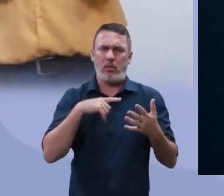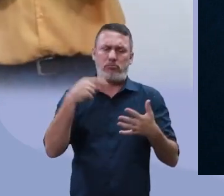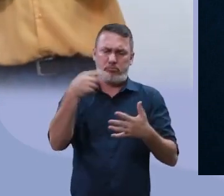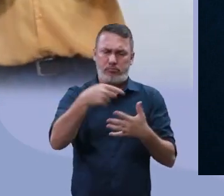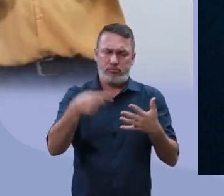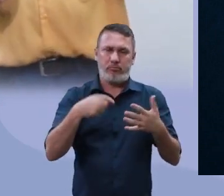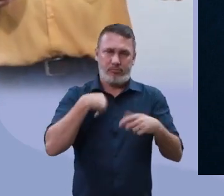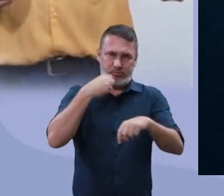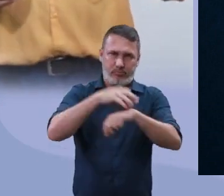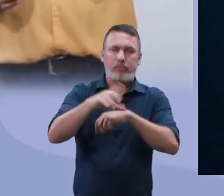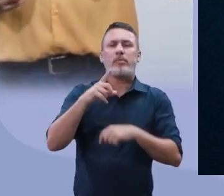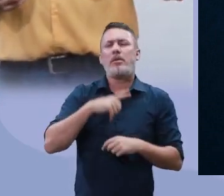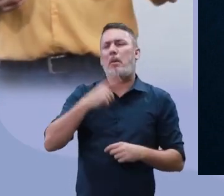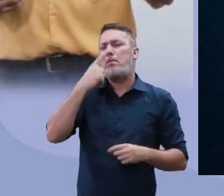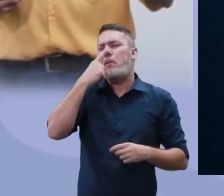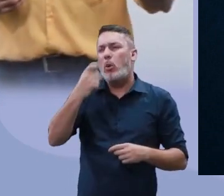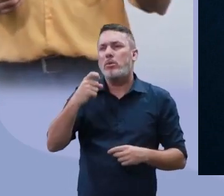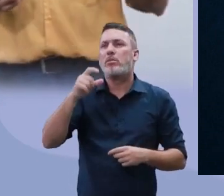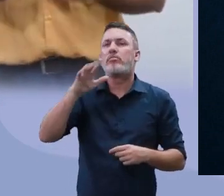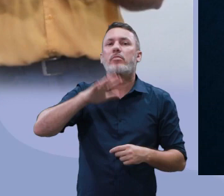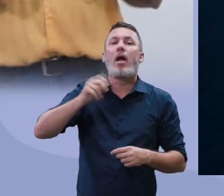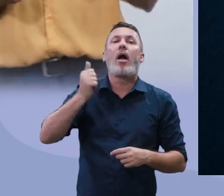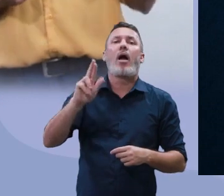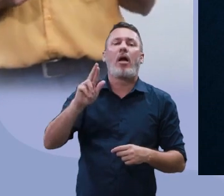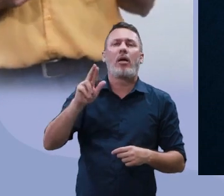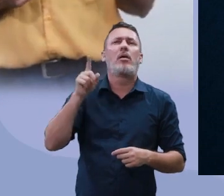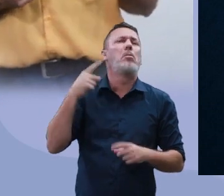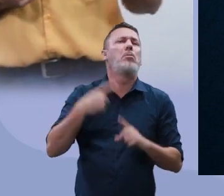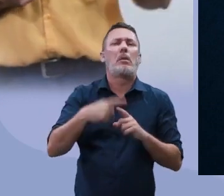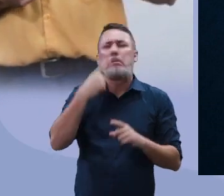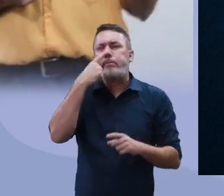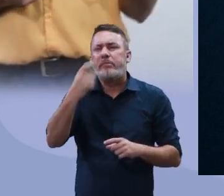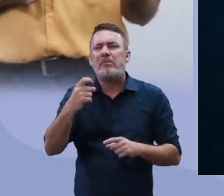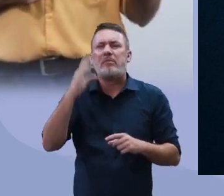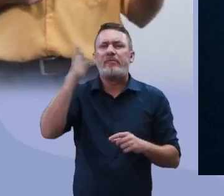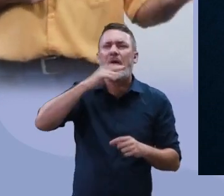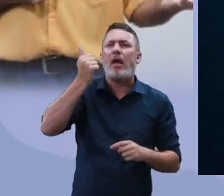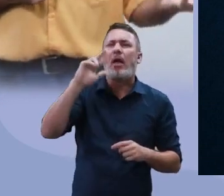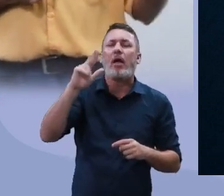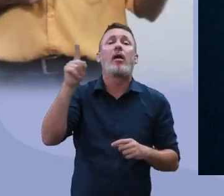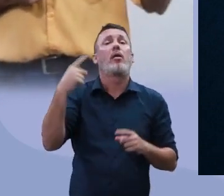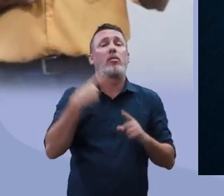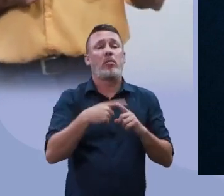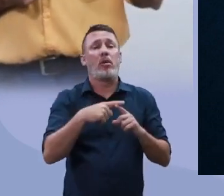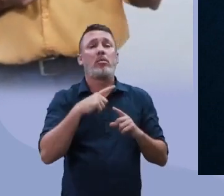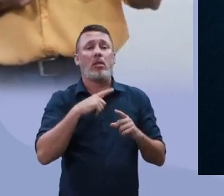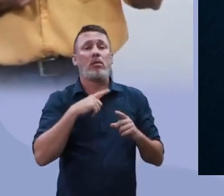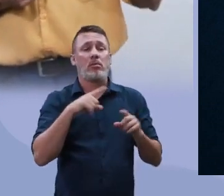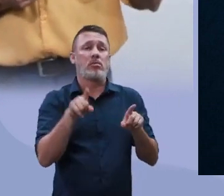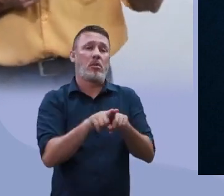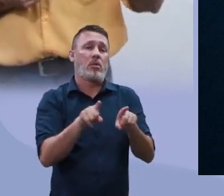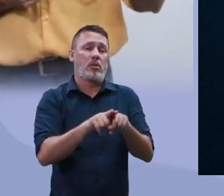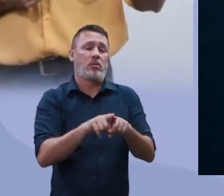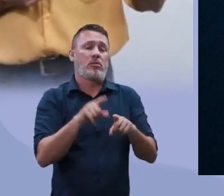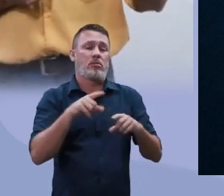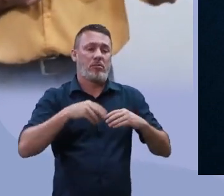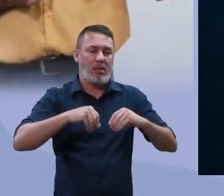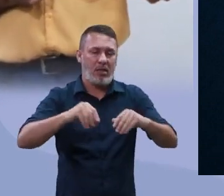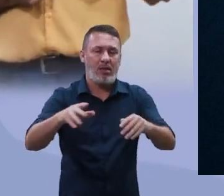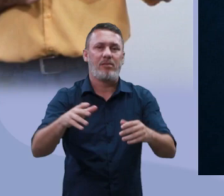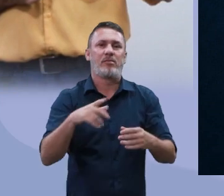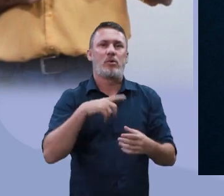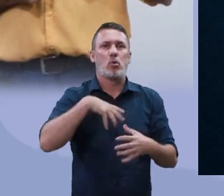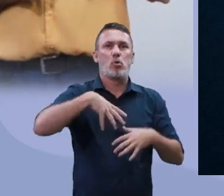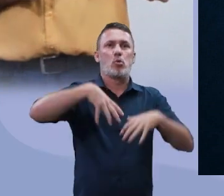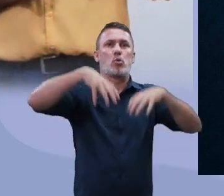pontuando cada um desses problemas, a poluição do ar se dá através da emissão, né, de gases poluentes ou mesmo de particulados sólidos, né,